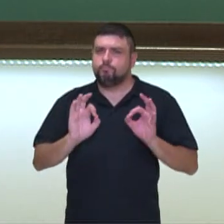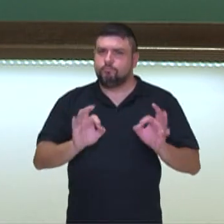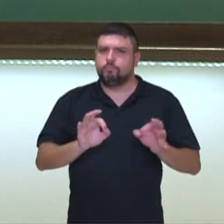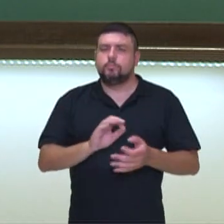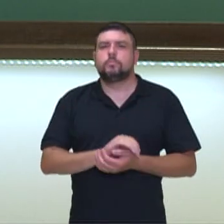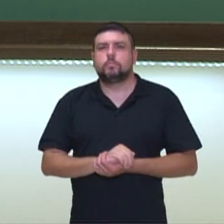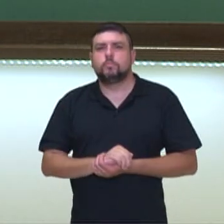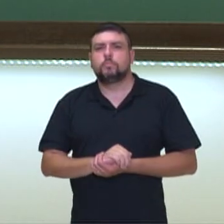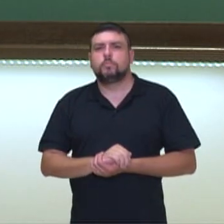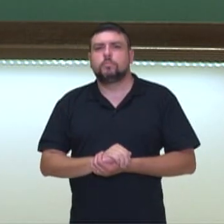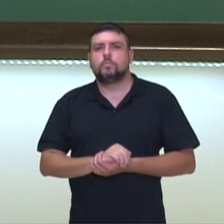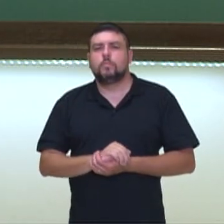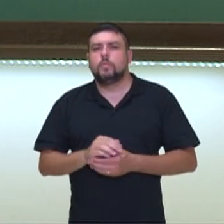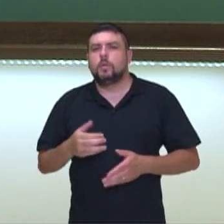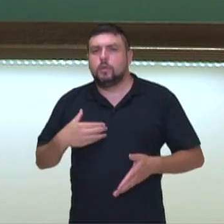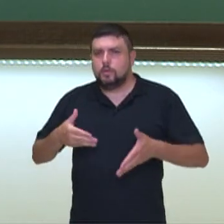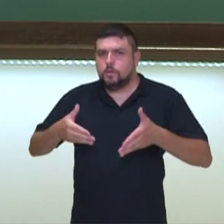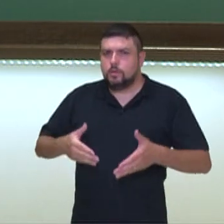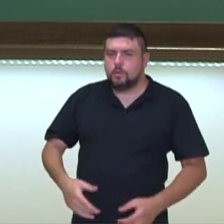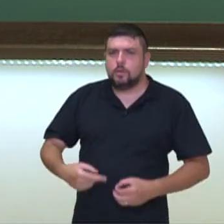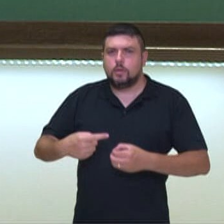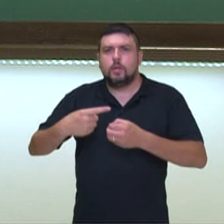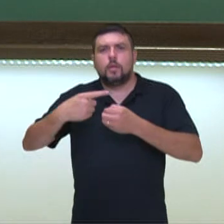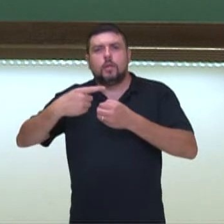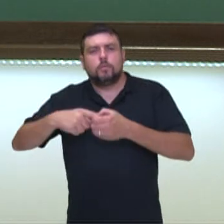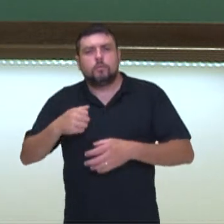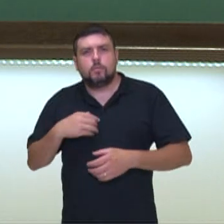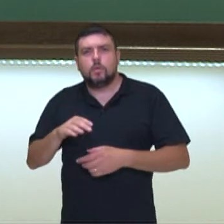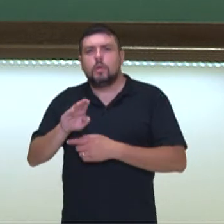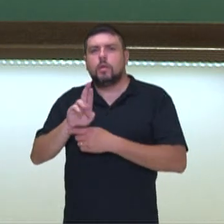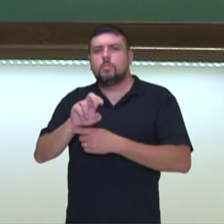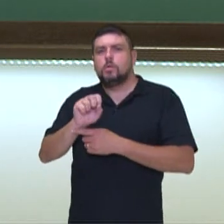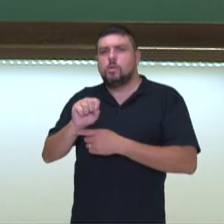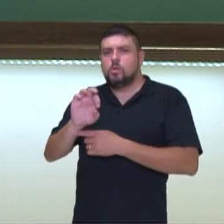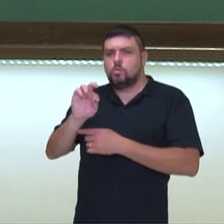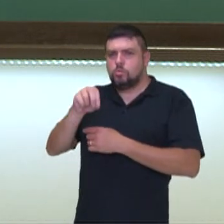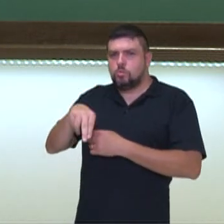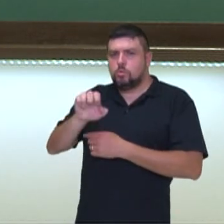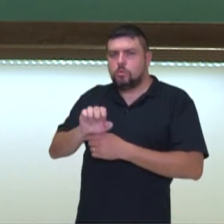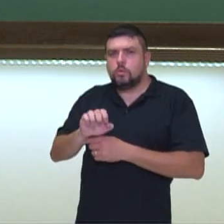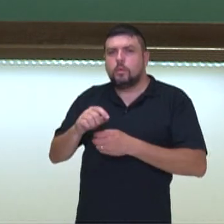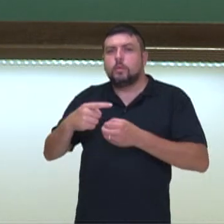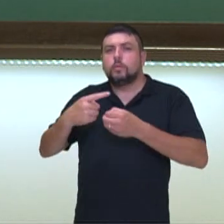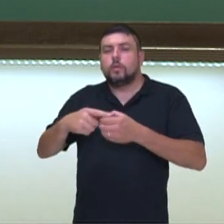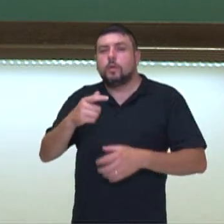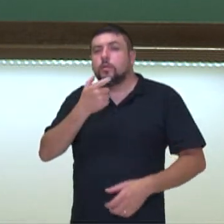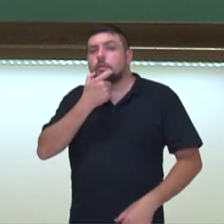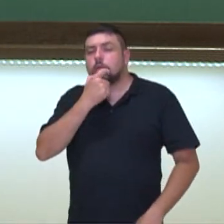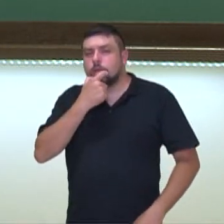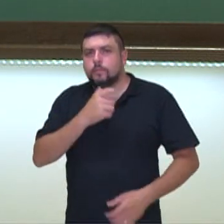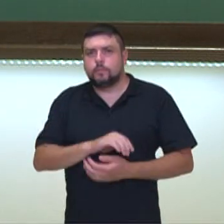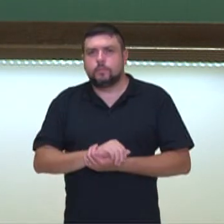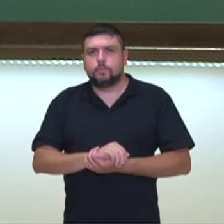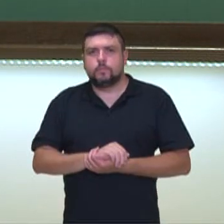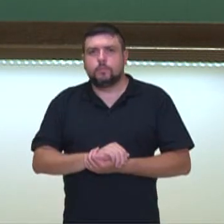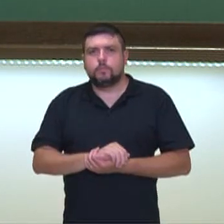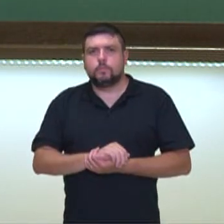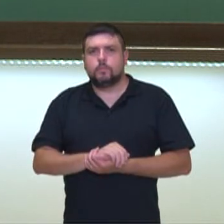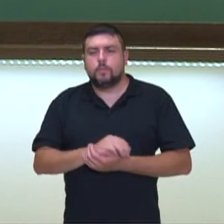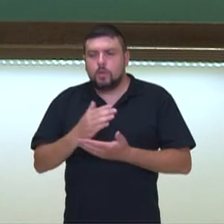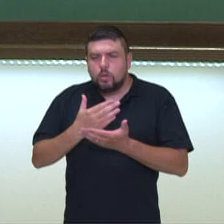vem. Ele vem de Bristol, na Inglaterra, e é por ali que ele começou os seus trabalhos. Ninguém sabe ao